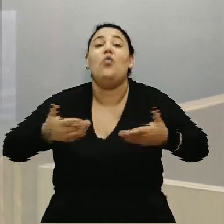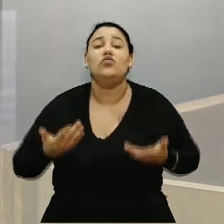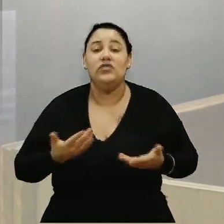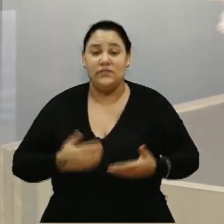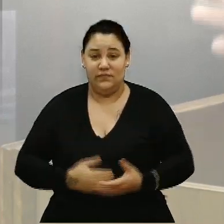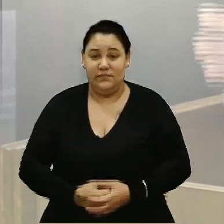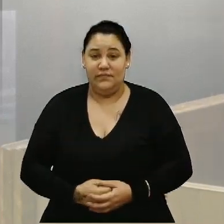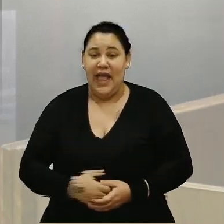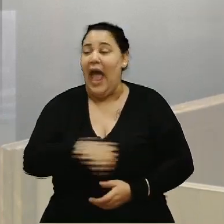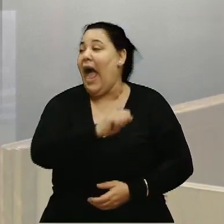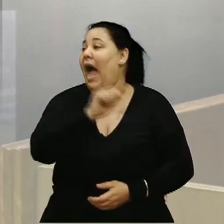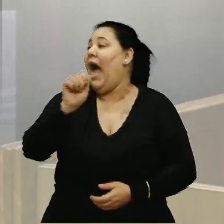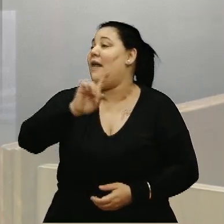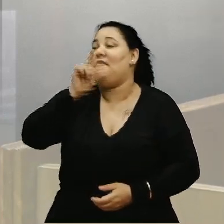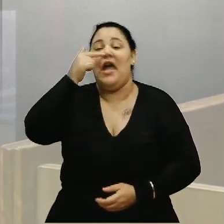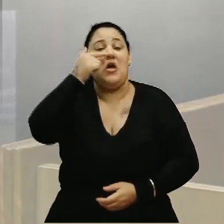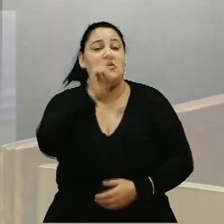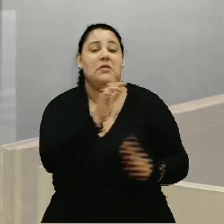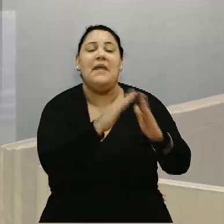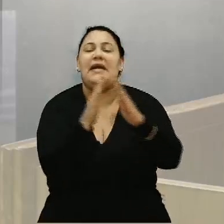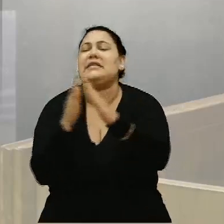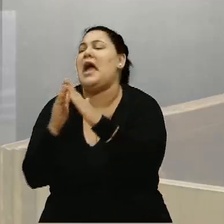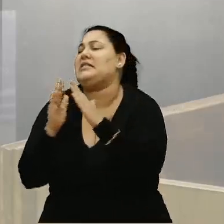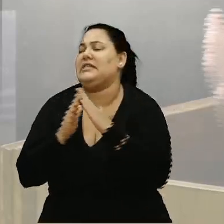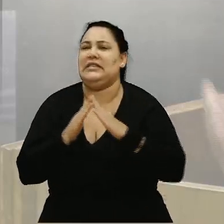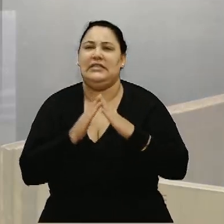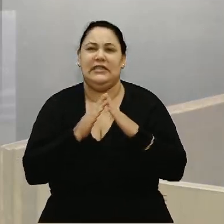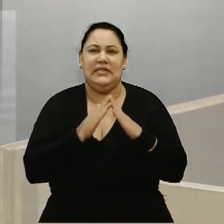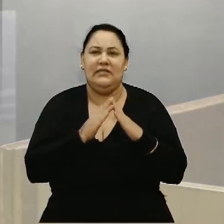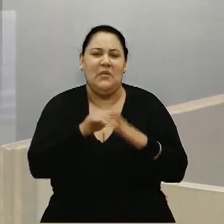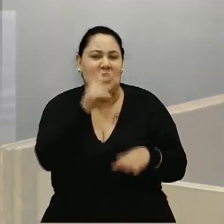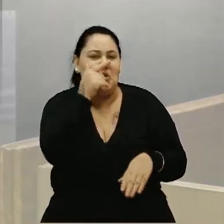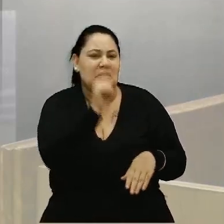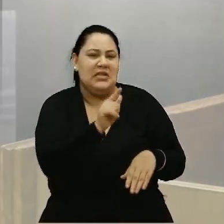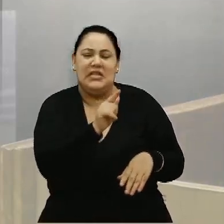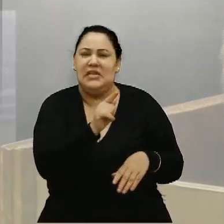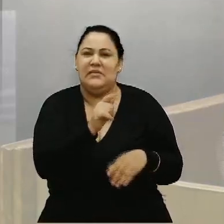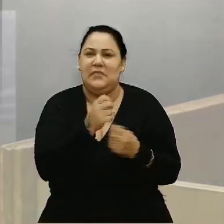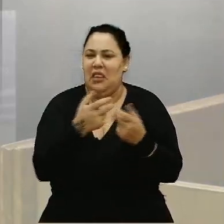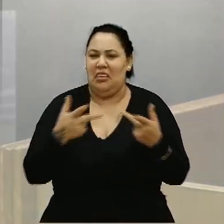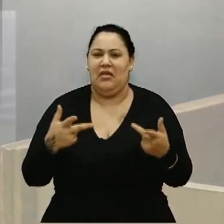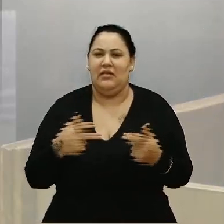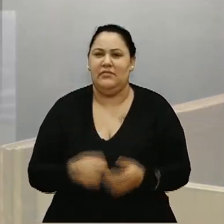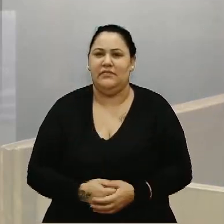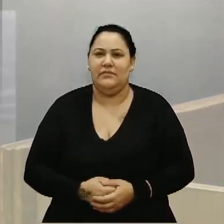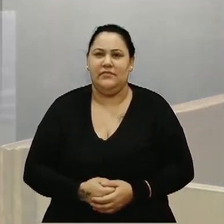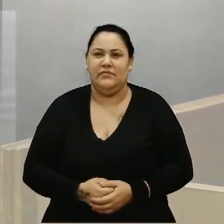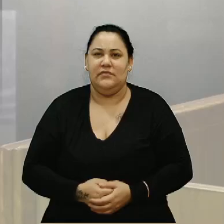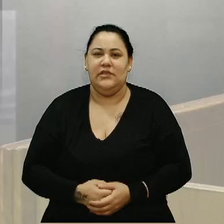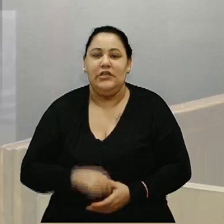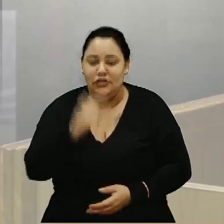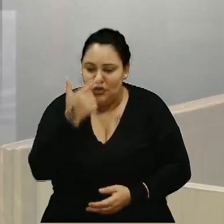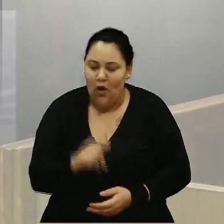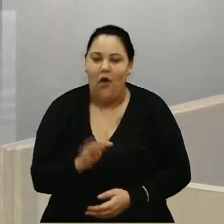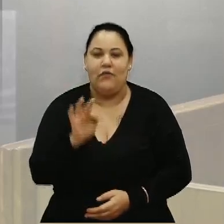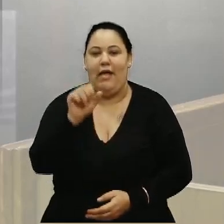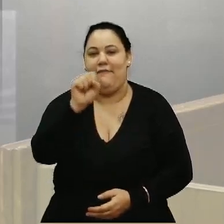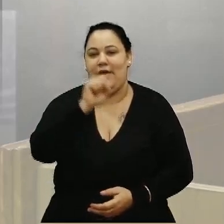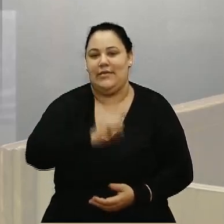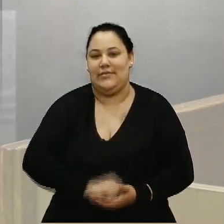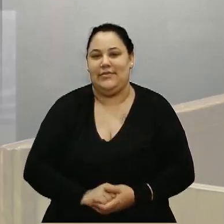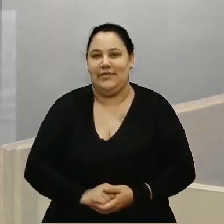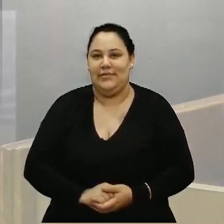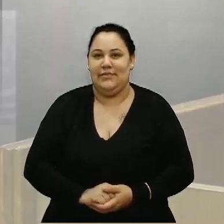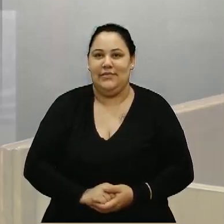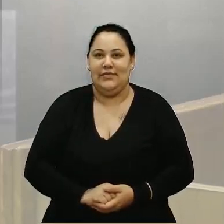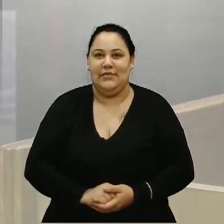Ah, mas nós vamos conseguir umas casinhas para eles, nós vamos conseguir uma colocação para eles e vamos lá na FAS de novo. E de 120